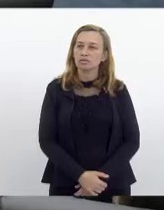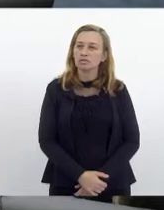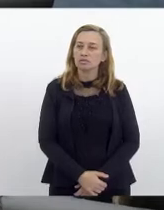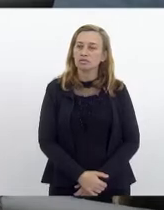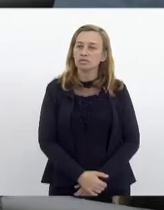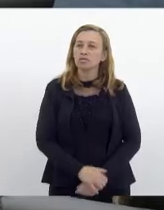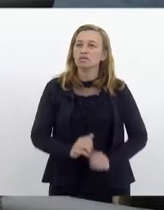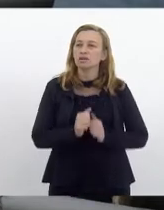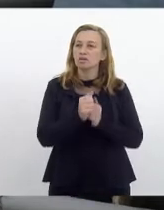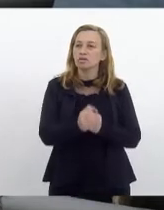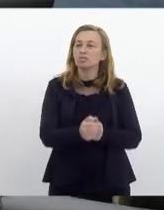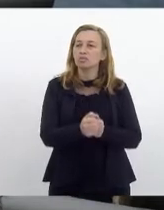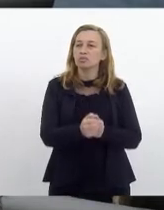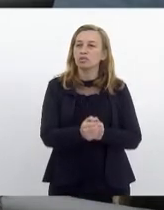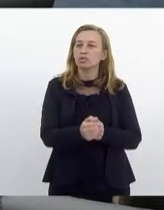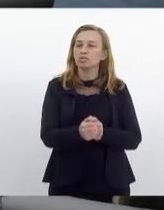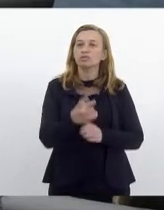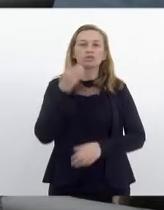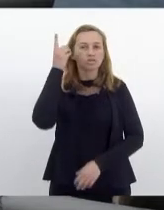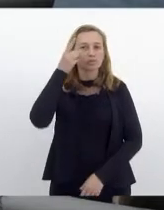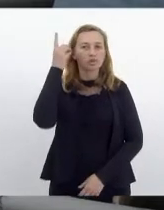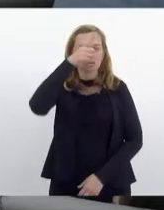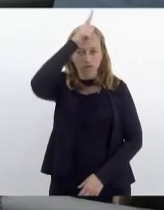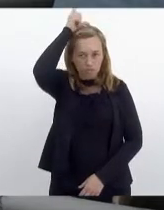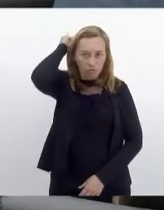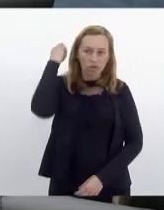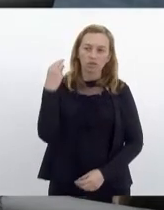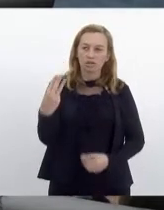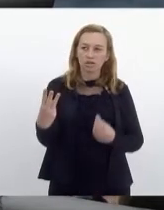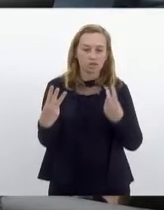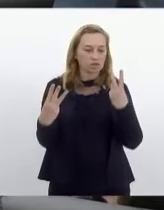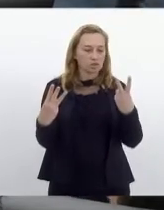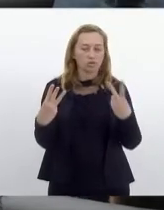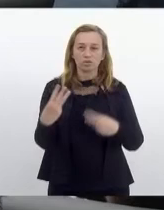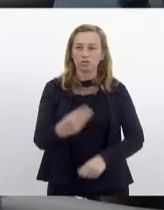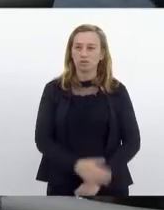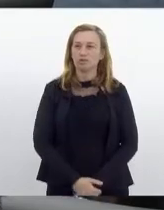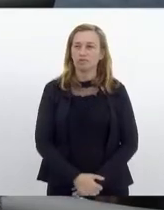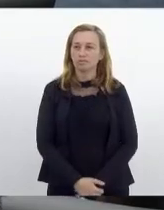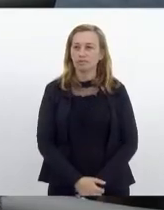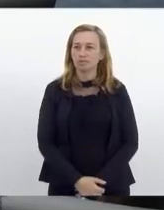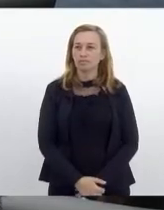Eu acompanho o voto divergente do deputado Luiz Paulo. 3-2.